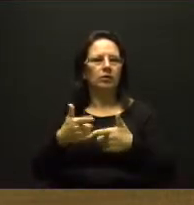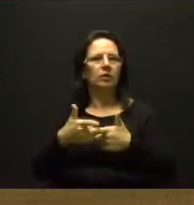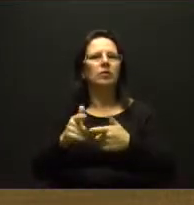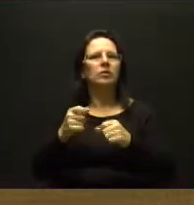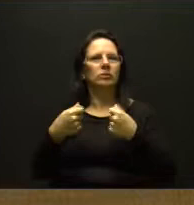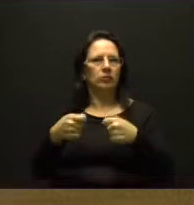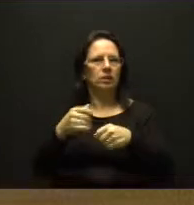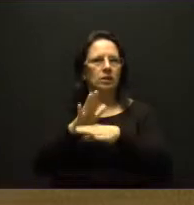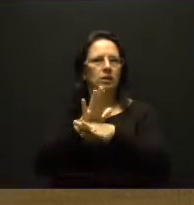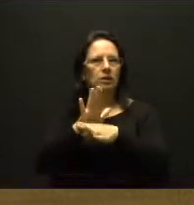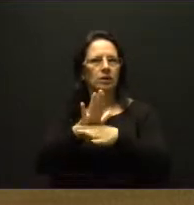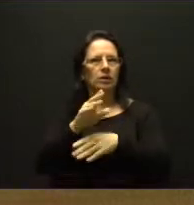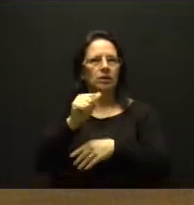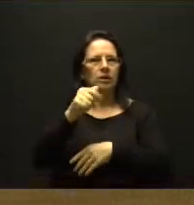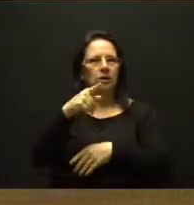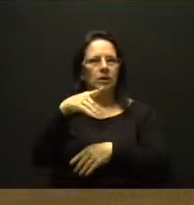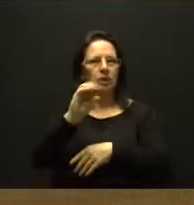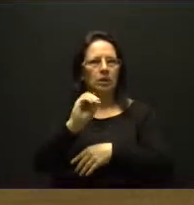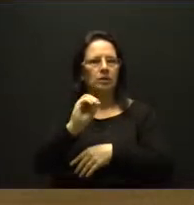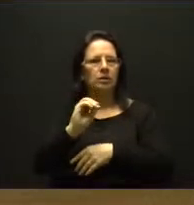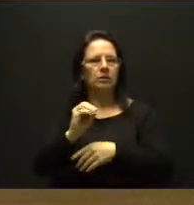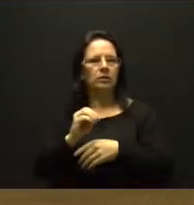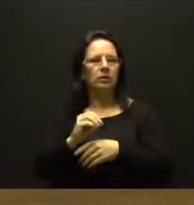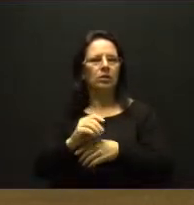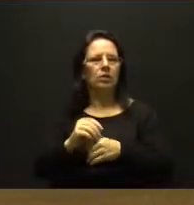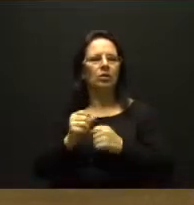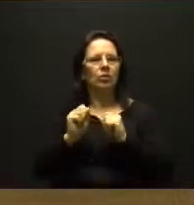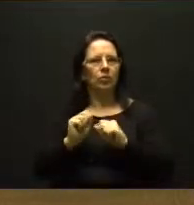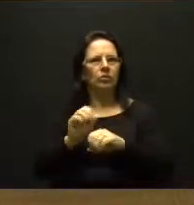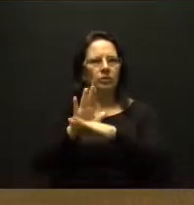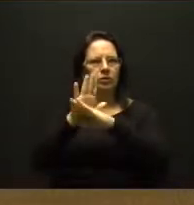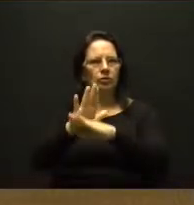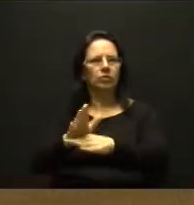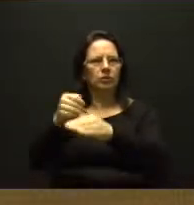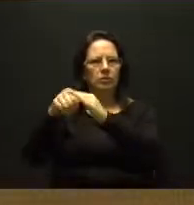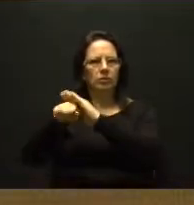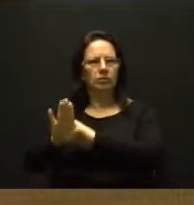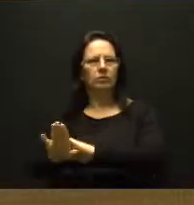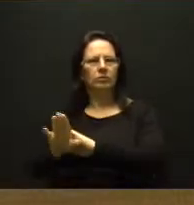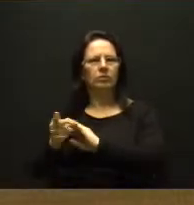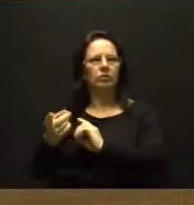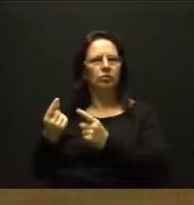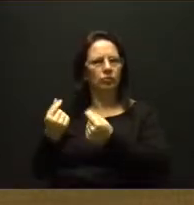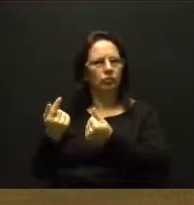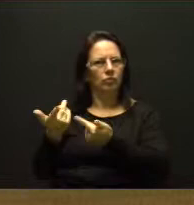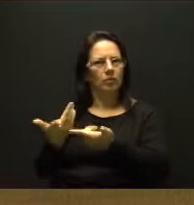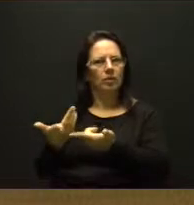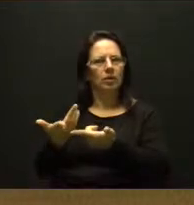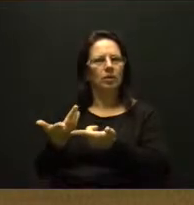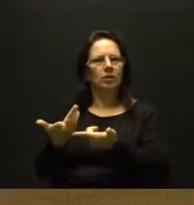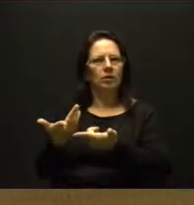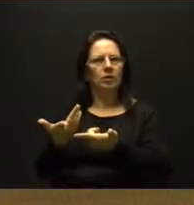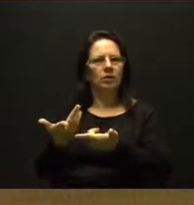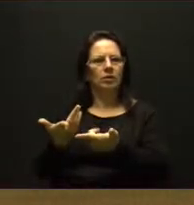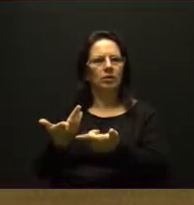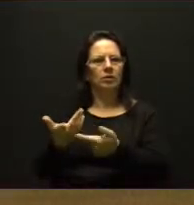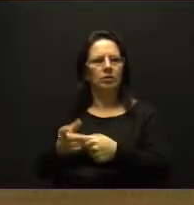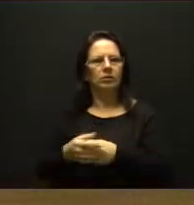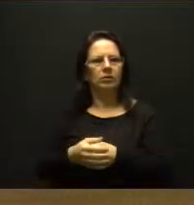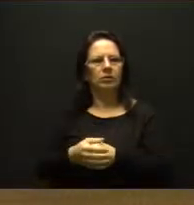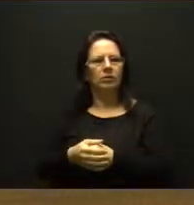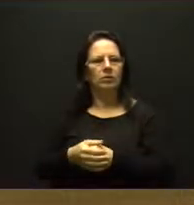ajuizada ação que muitas delas já estão então benefício para o município é enorme e para o município é um orçamento anual